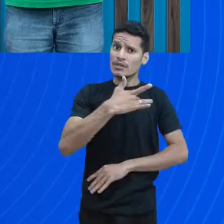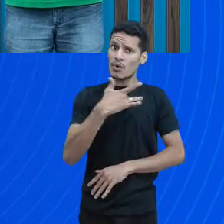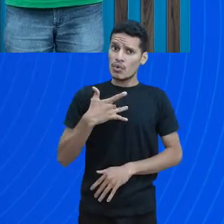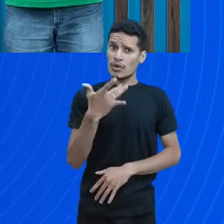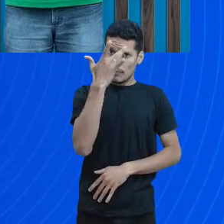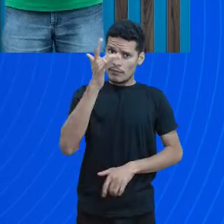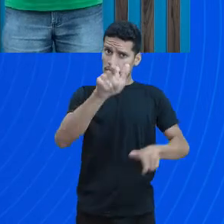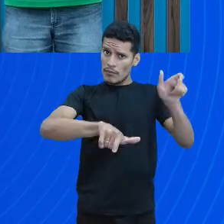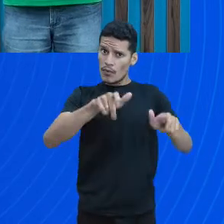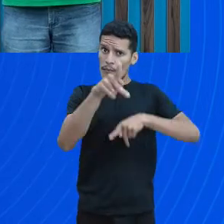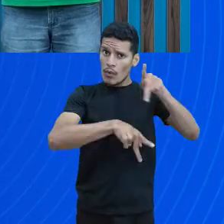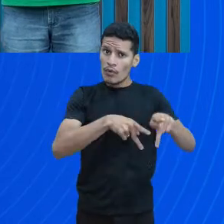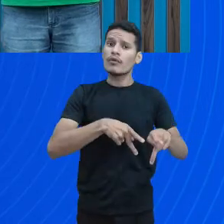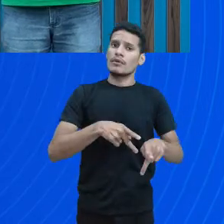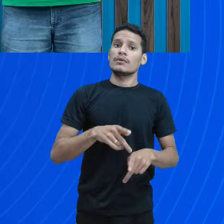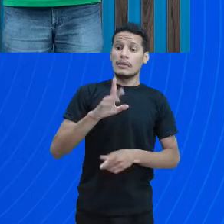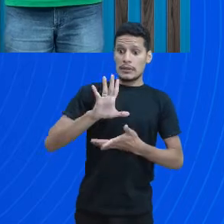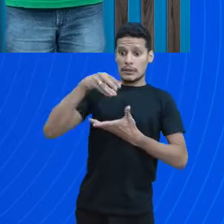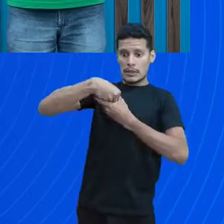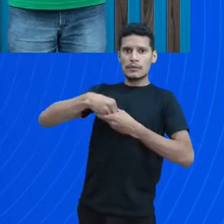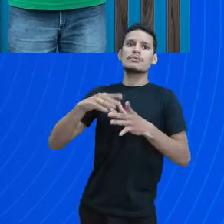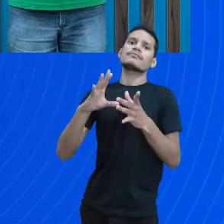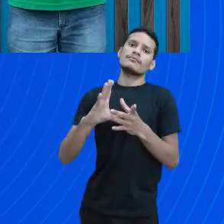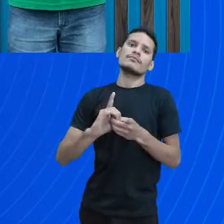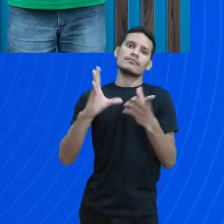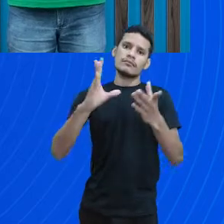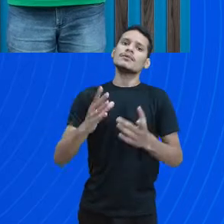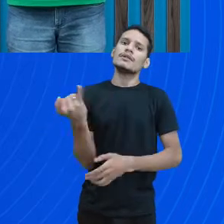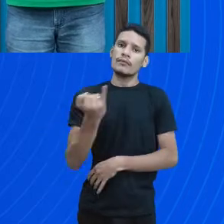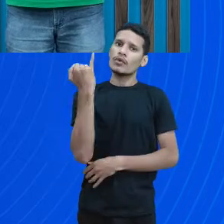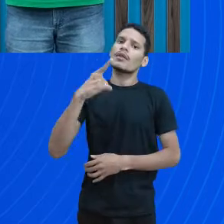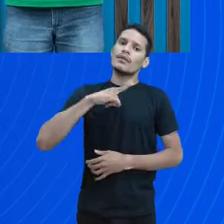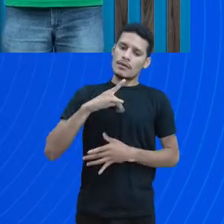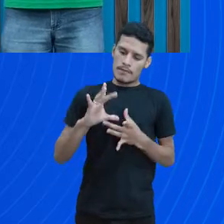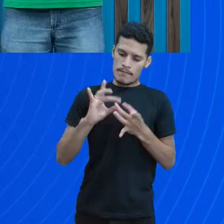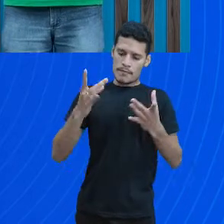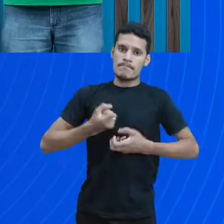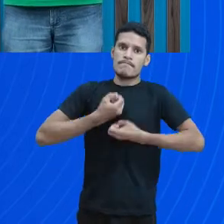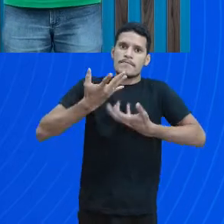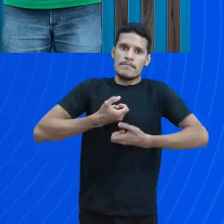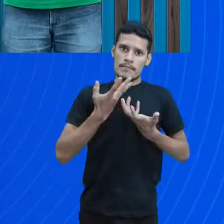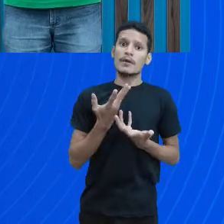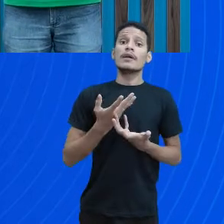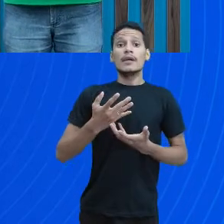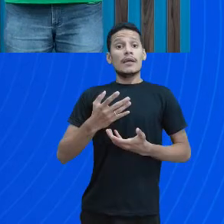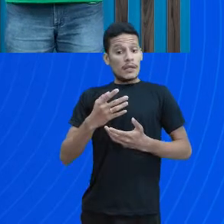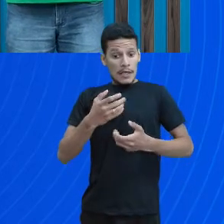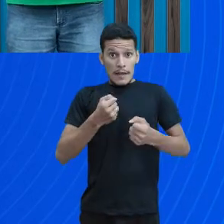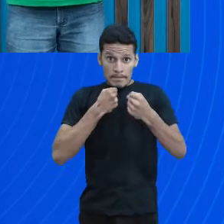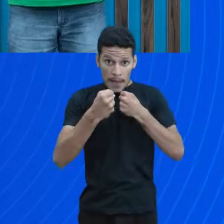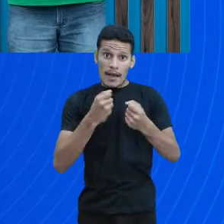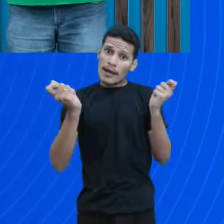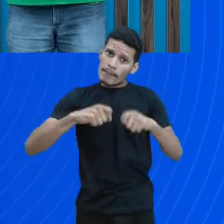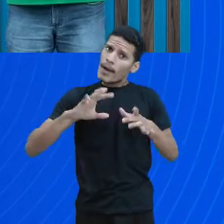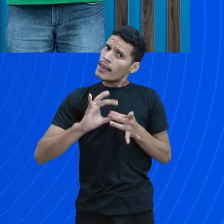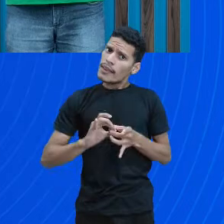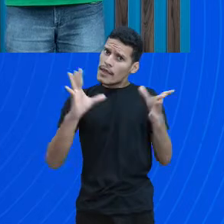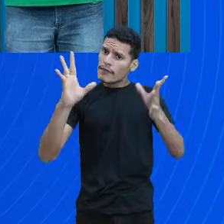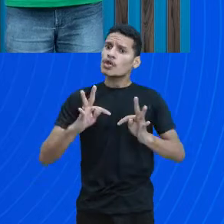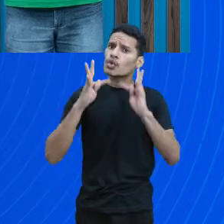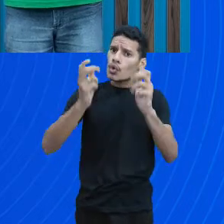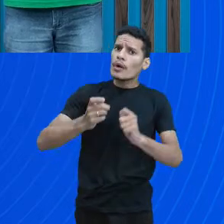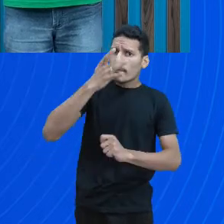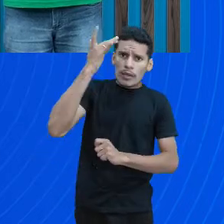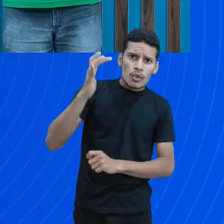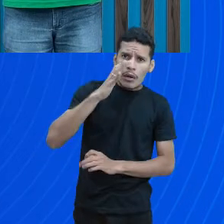democracia é muito importante que haja liberdade de expressão, que a imprensa possa ser livre e que todos e todas que utilizem